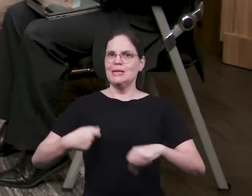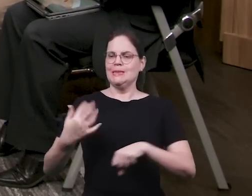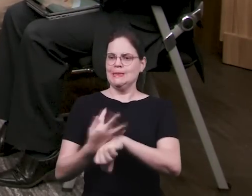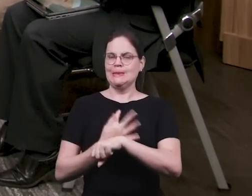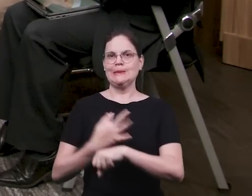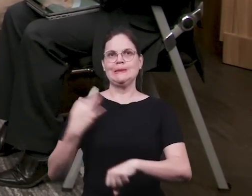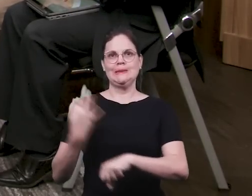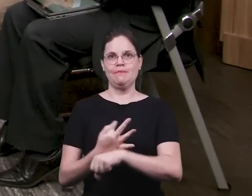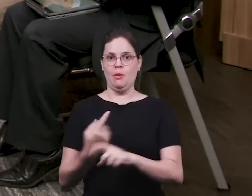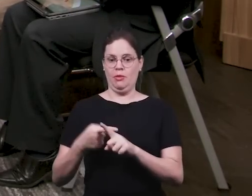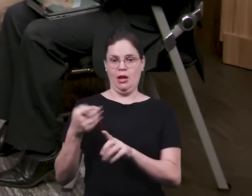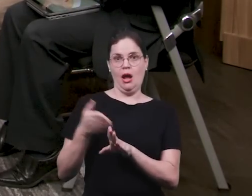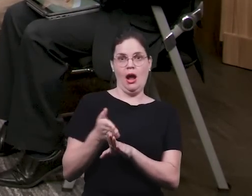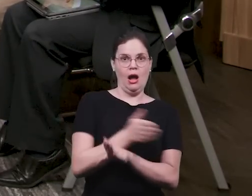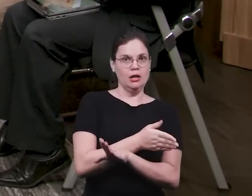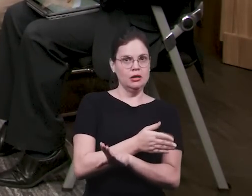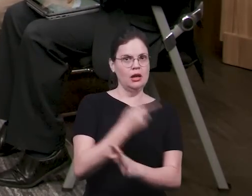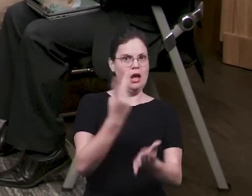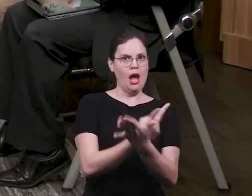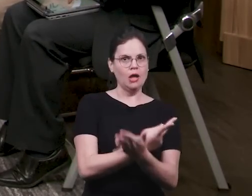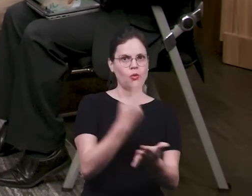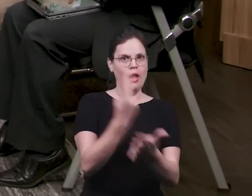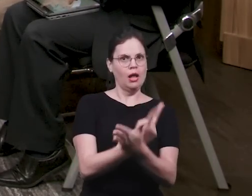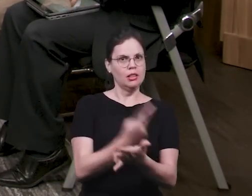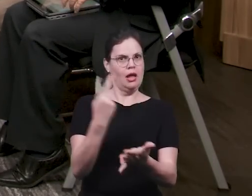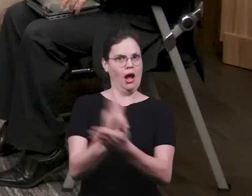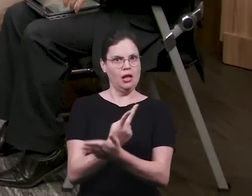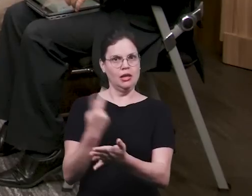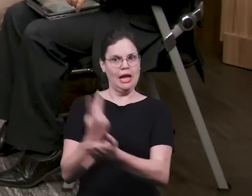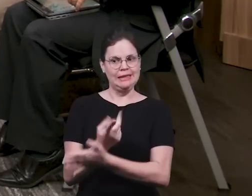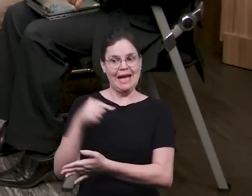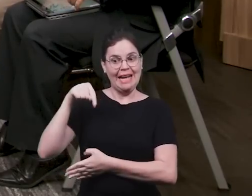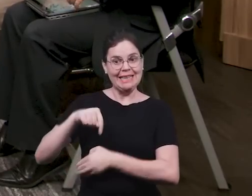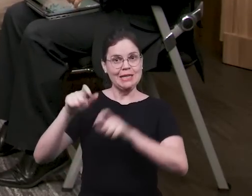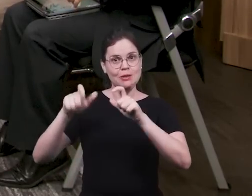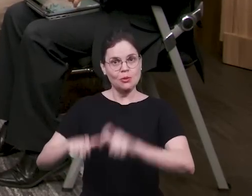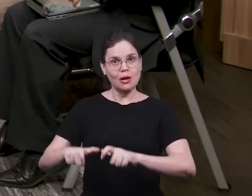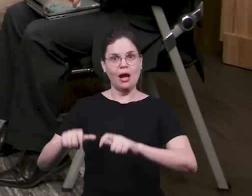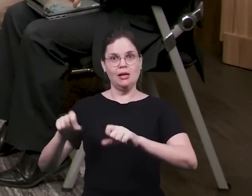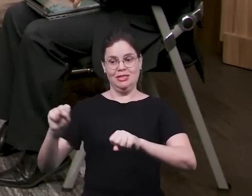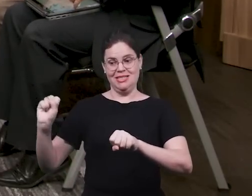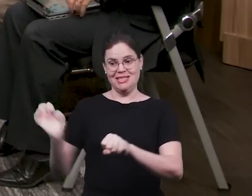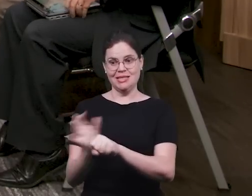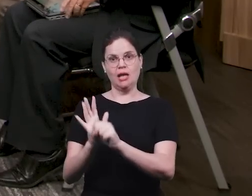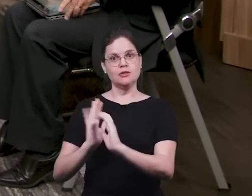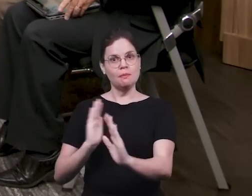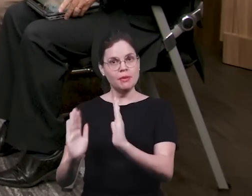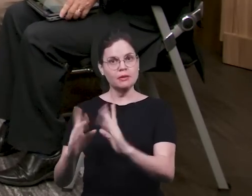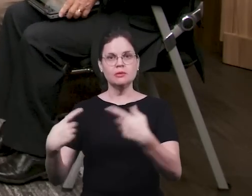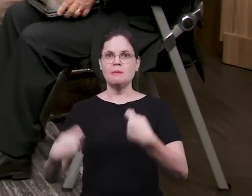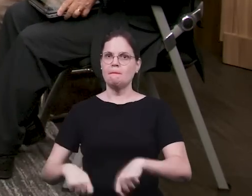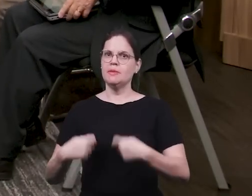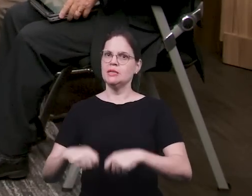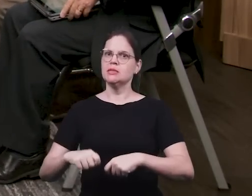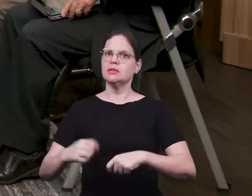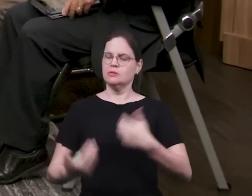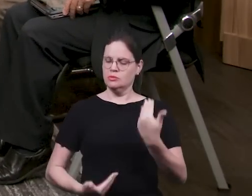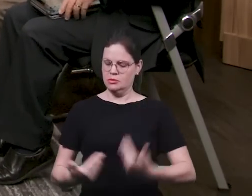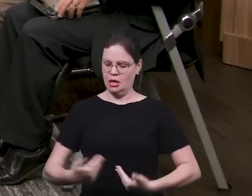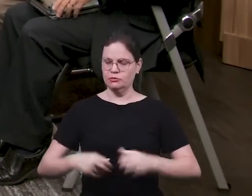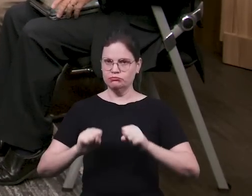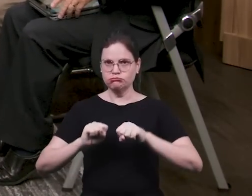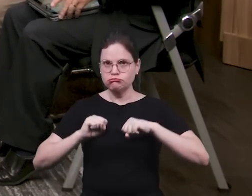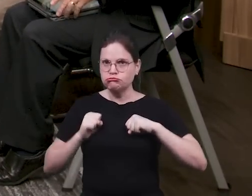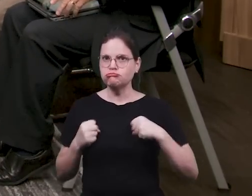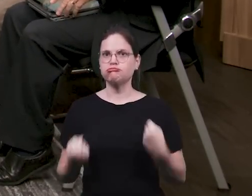aos erros que vieram até aqui e estabelecer uma igreja fortalecida. E de que forma ela